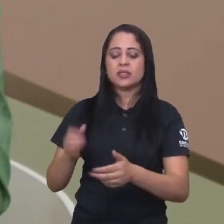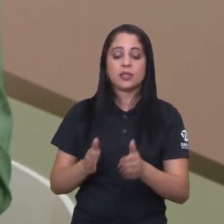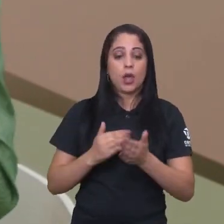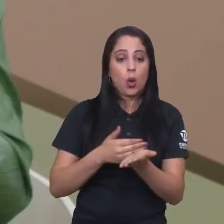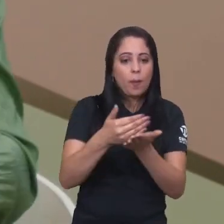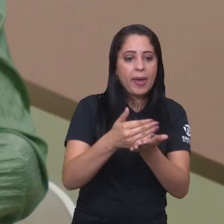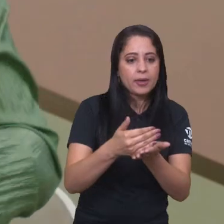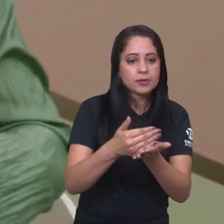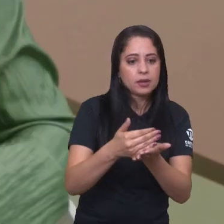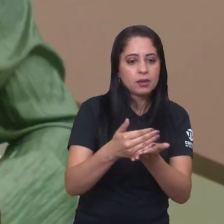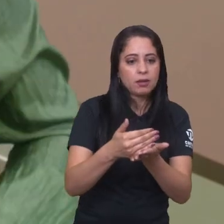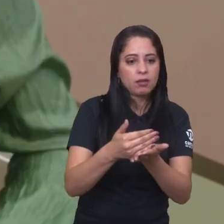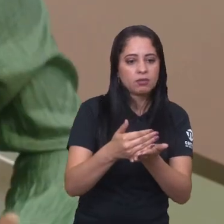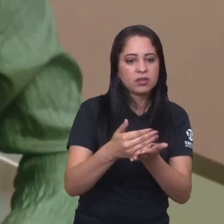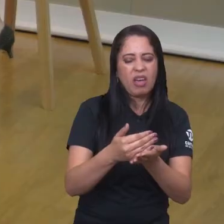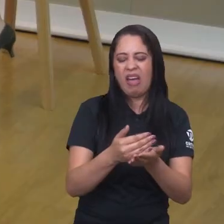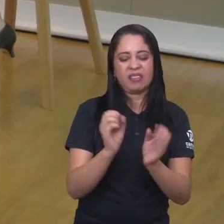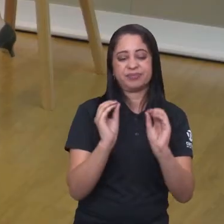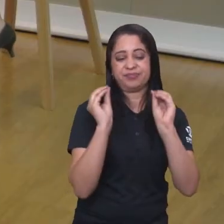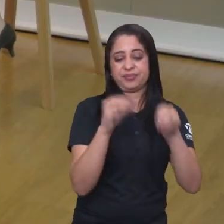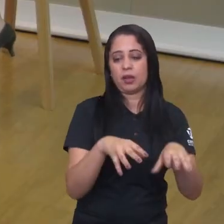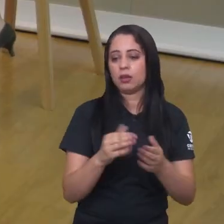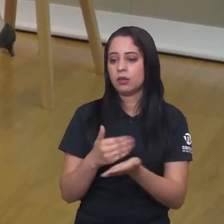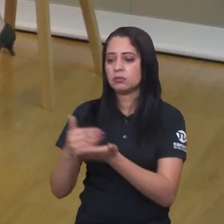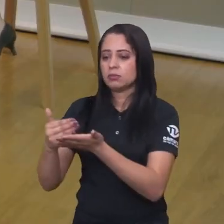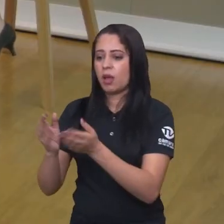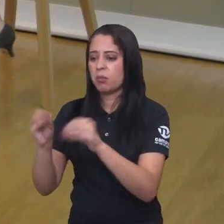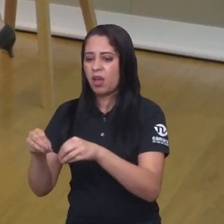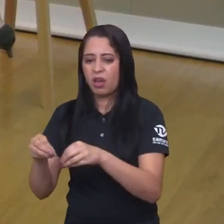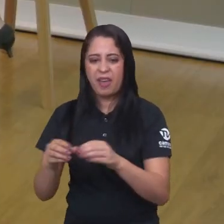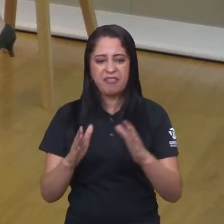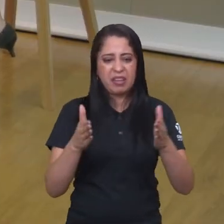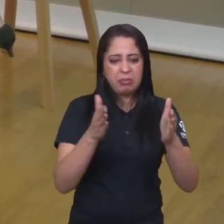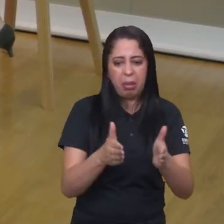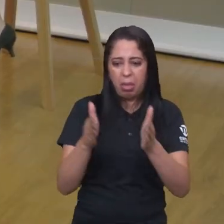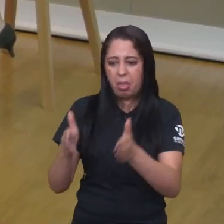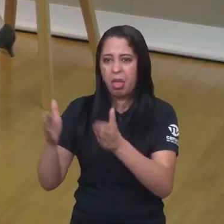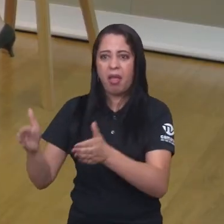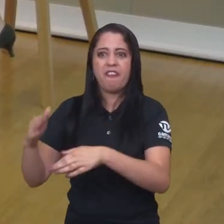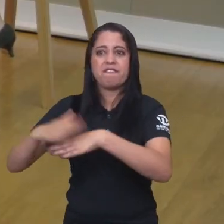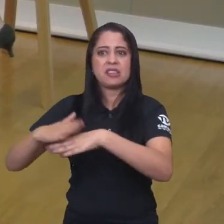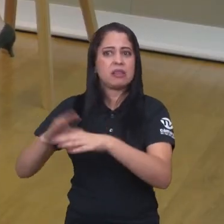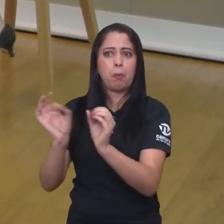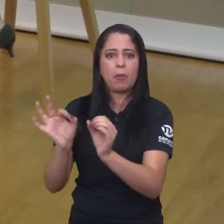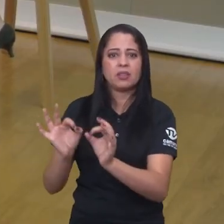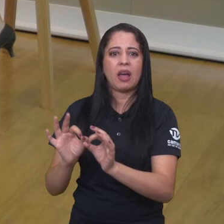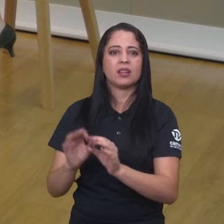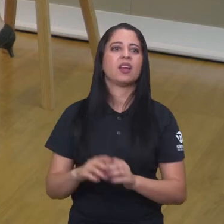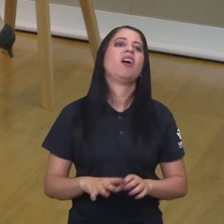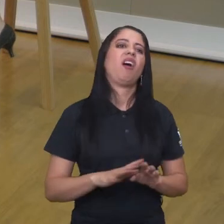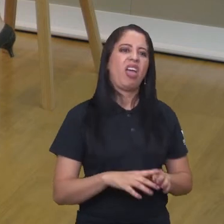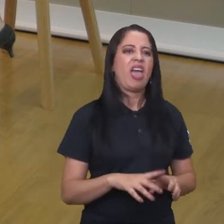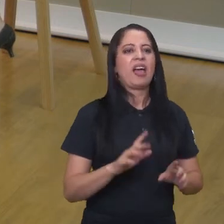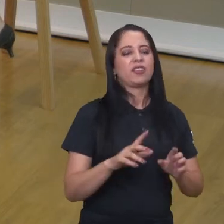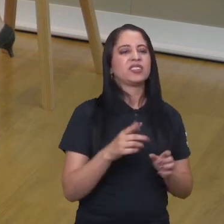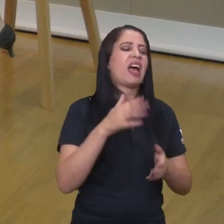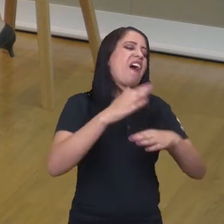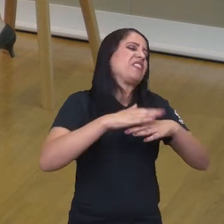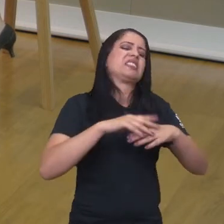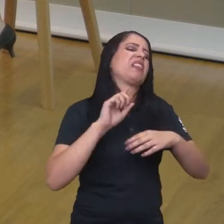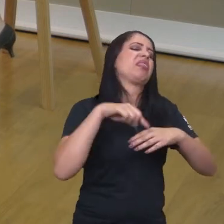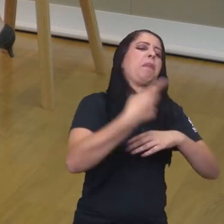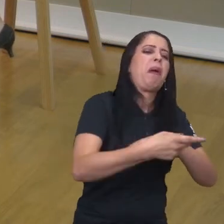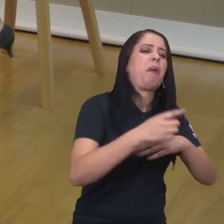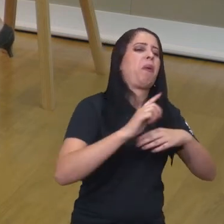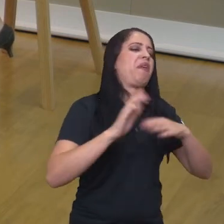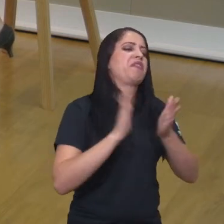gente não termina nenhuma nem outra. Tem iniciativa. Acaba não concluindo nenhuma. Exato. E isso daí deixa para depois, daqui a